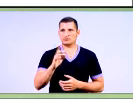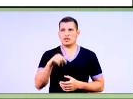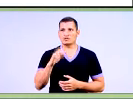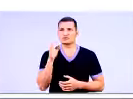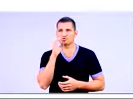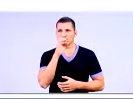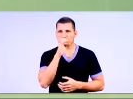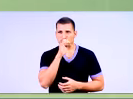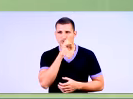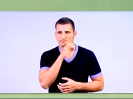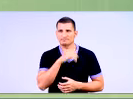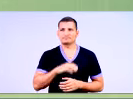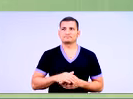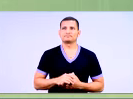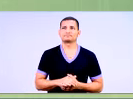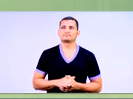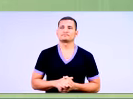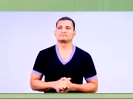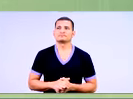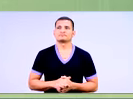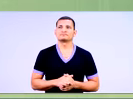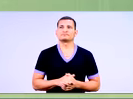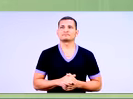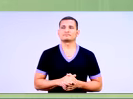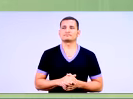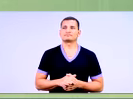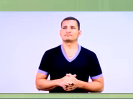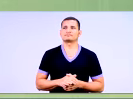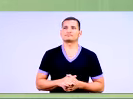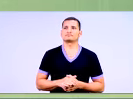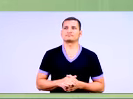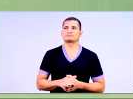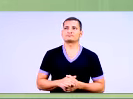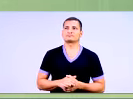bem atentos a esse prefixo over. Ele é muito comum.